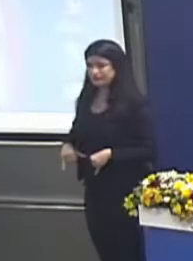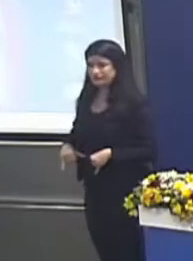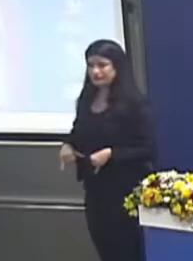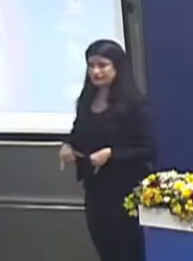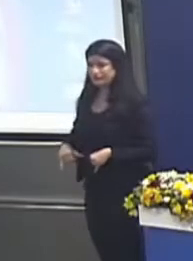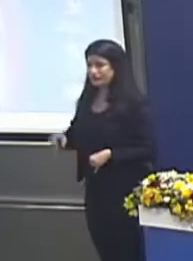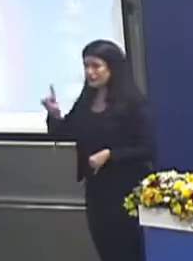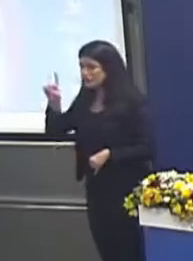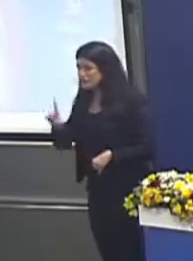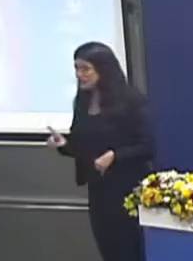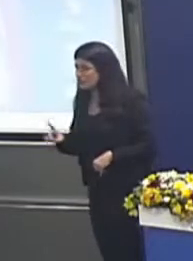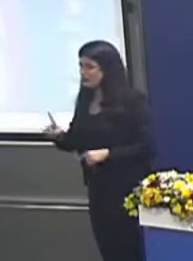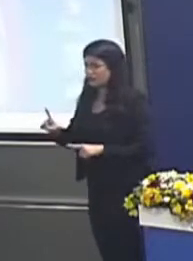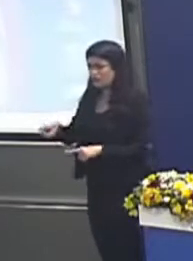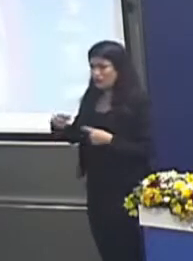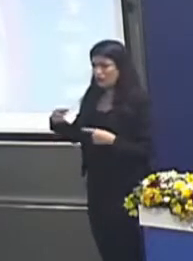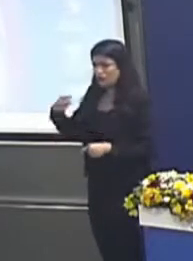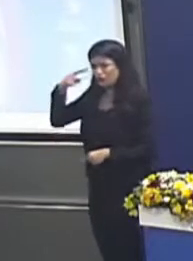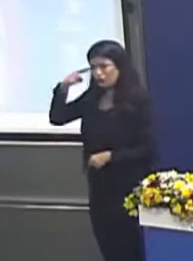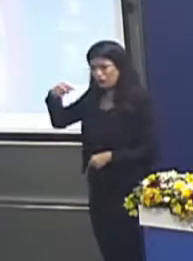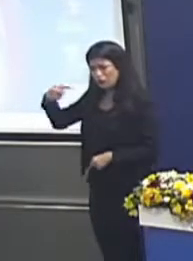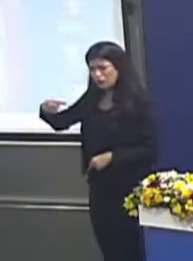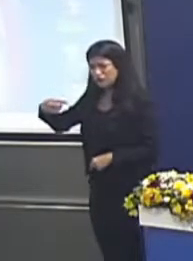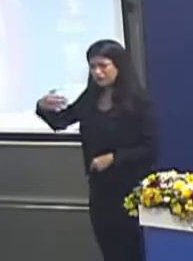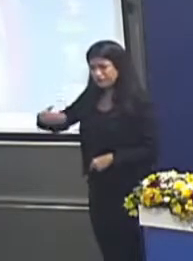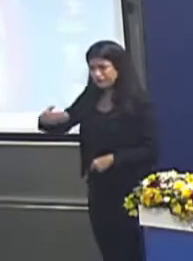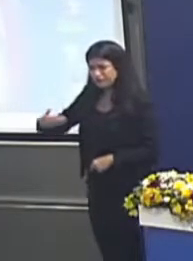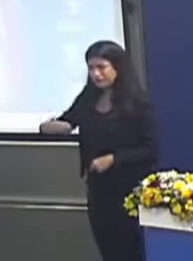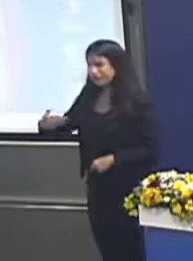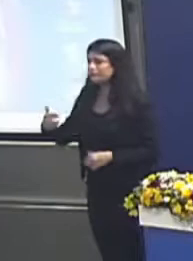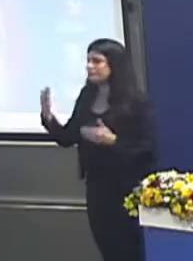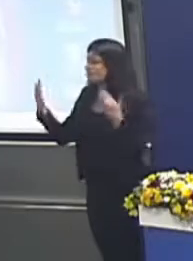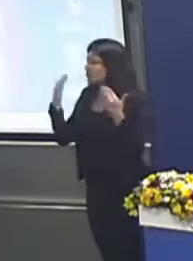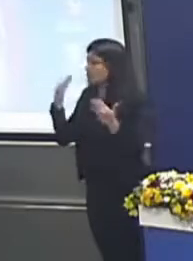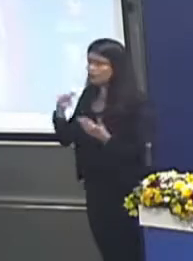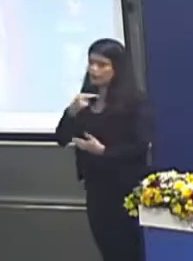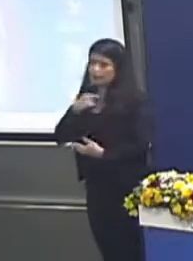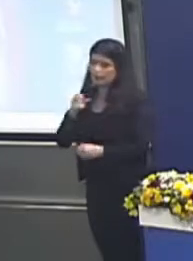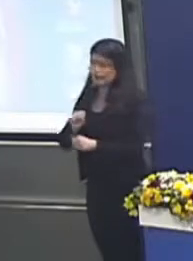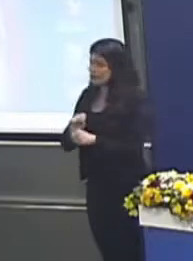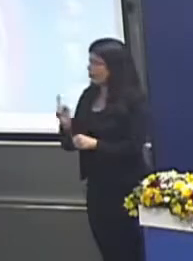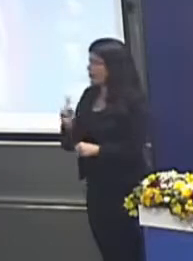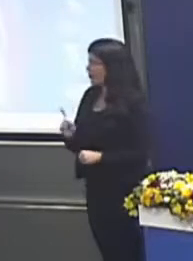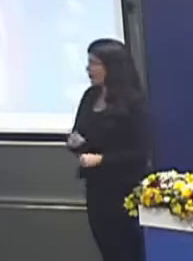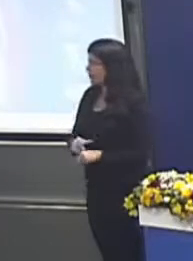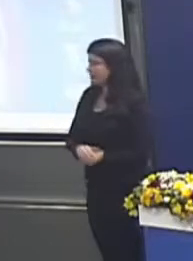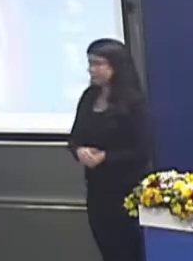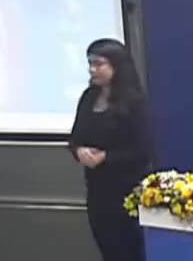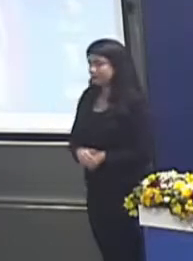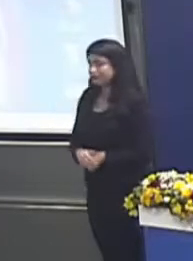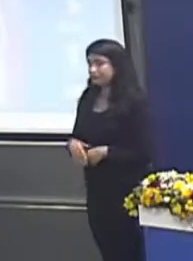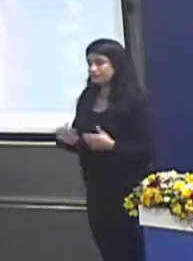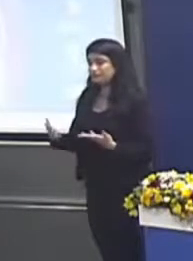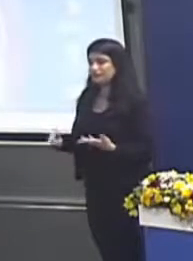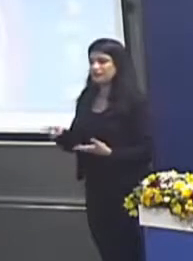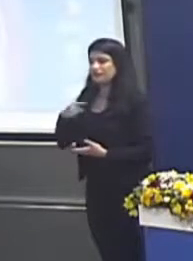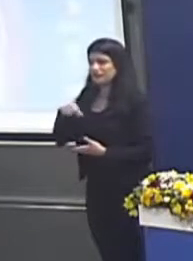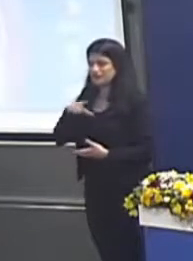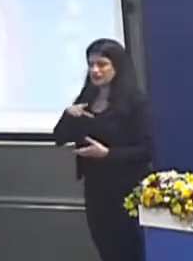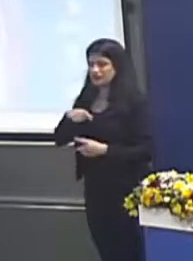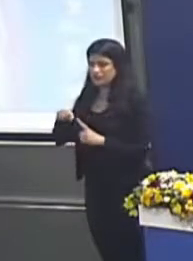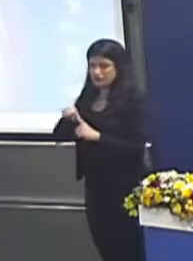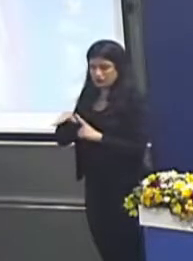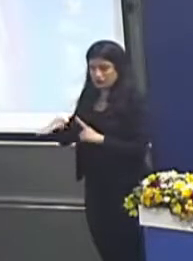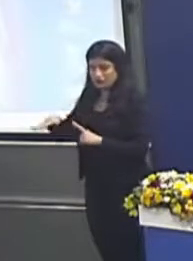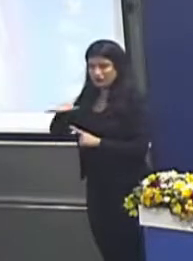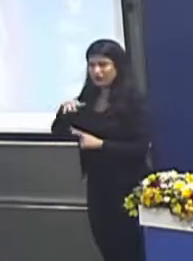seus direitos violados cotidianamente, a psicologia não pode ter descanso. Enquanto a gente viver numa sociedade